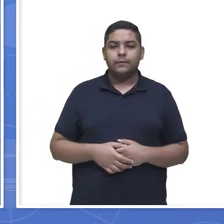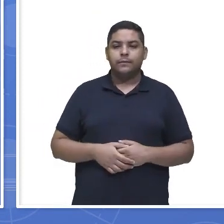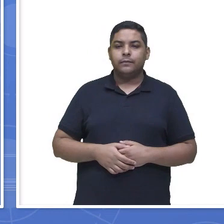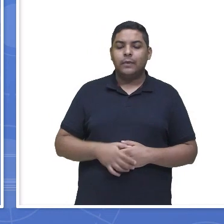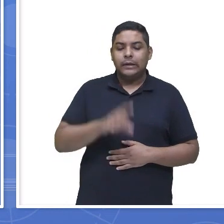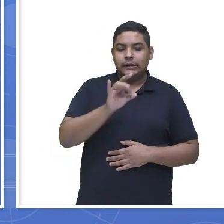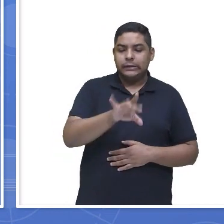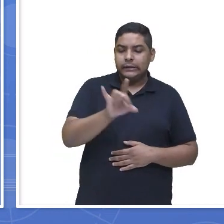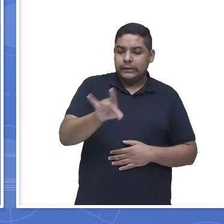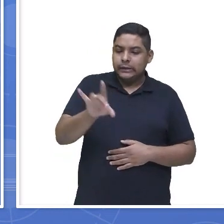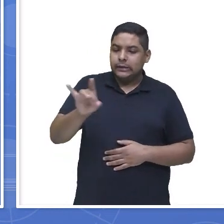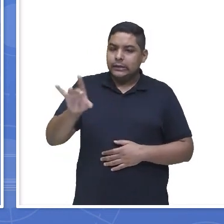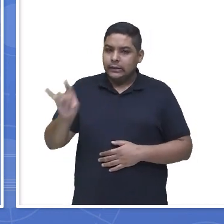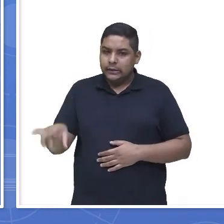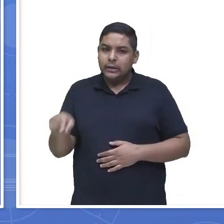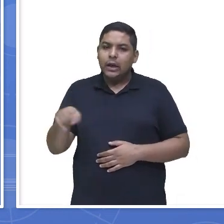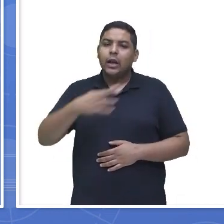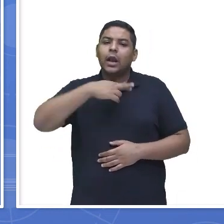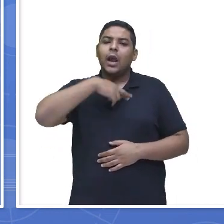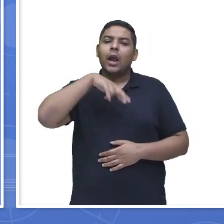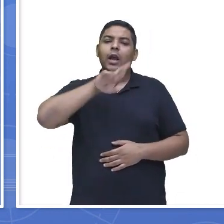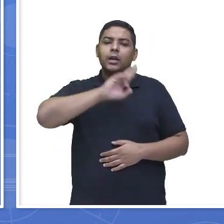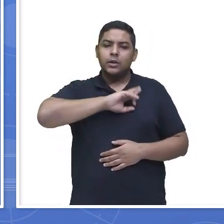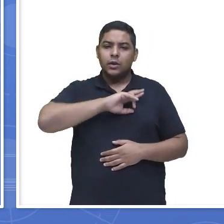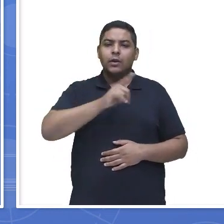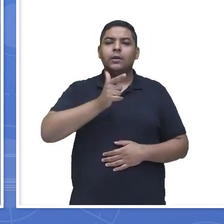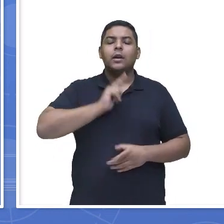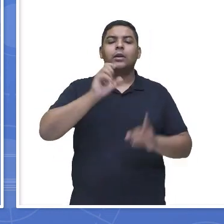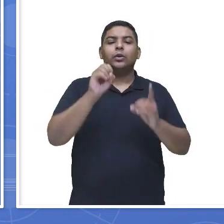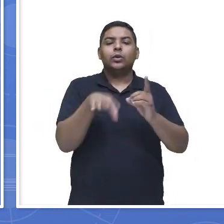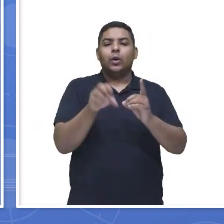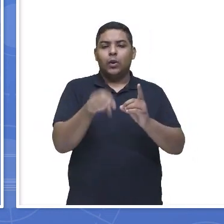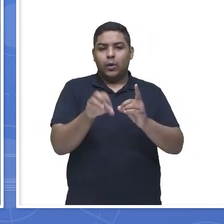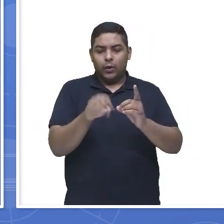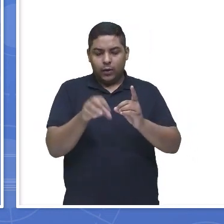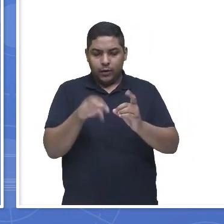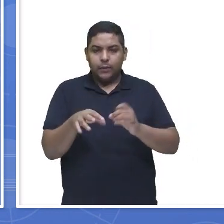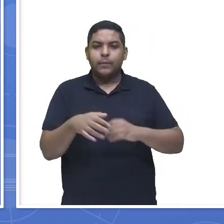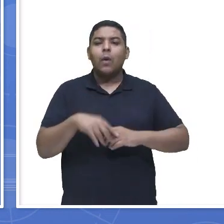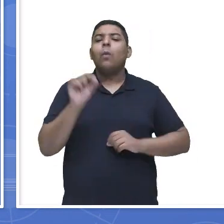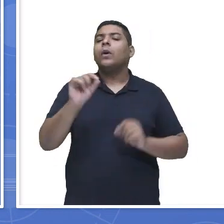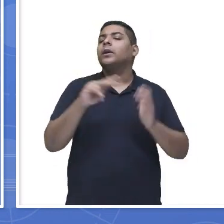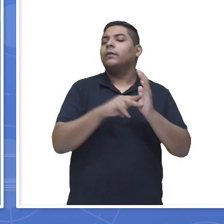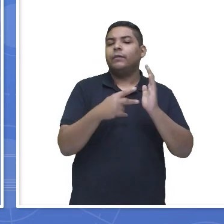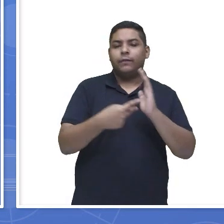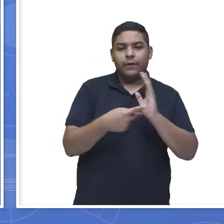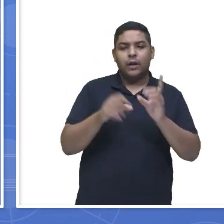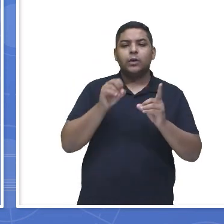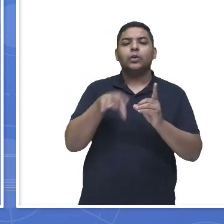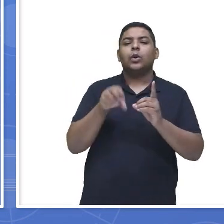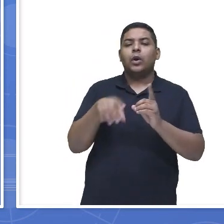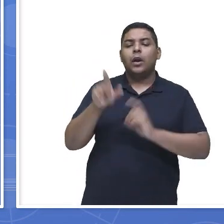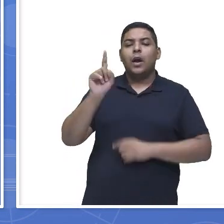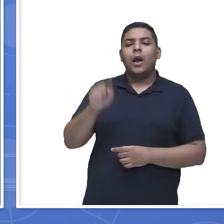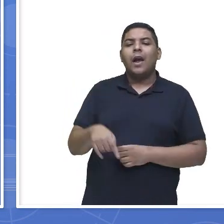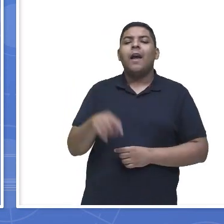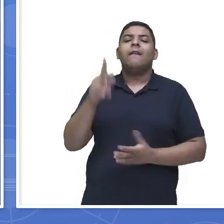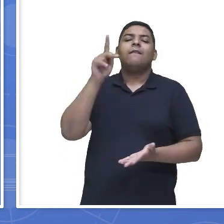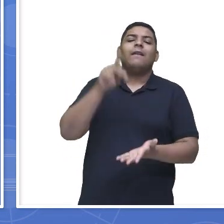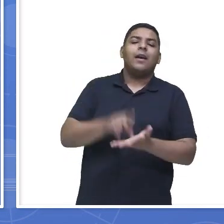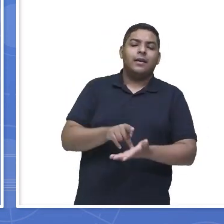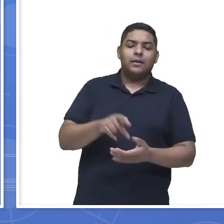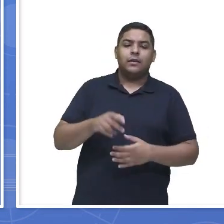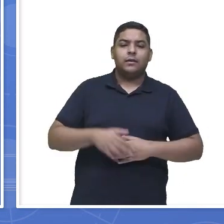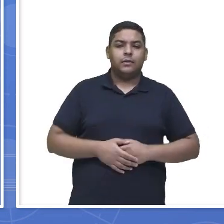Cada religião tem o quê? O seu dogma. O que é o dogma? É a sua verdade, mas não